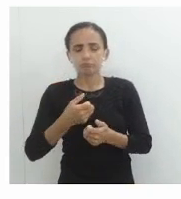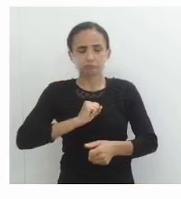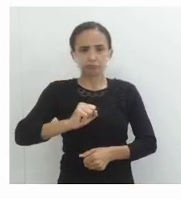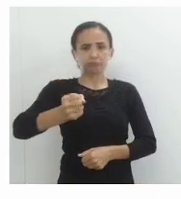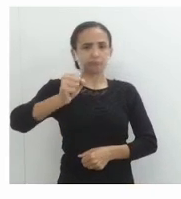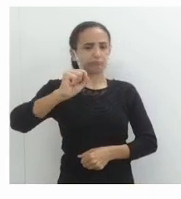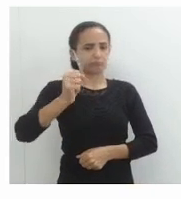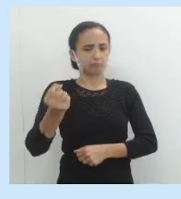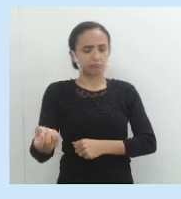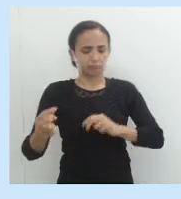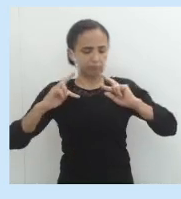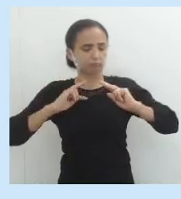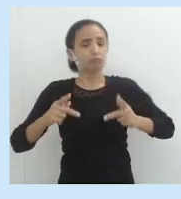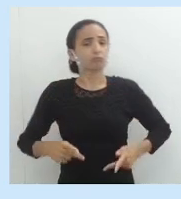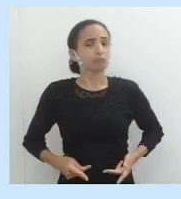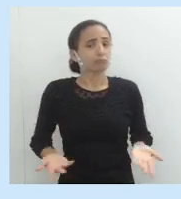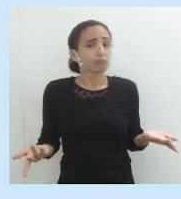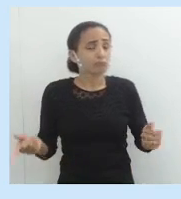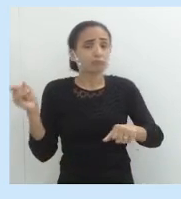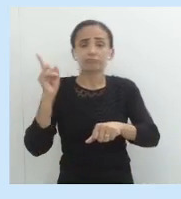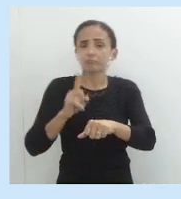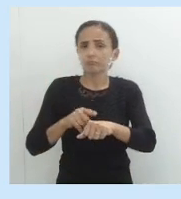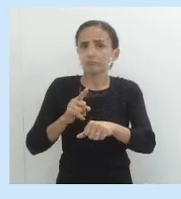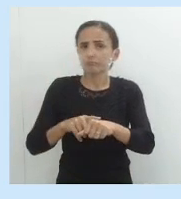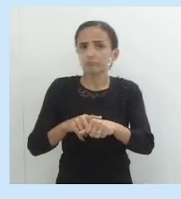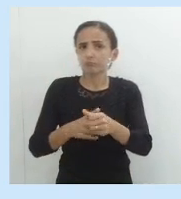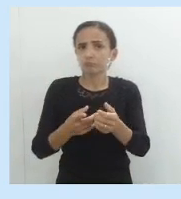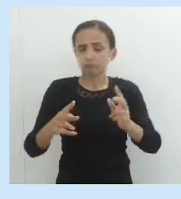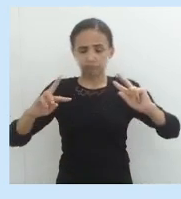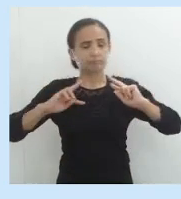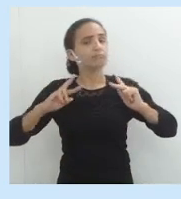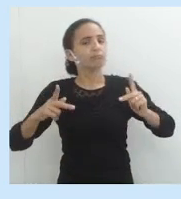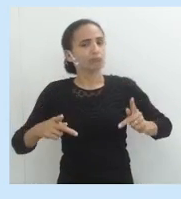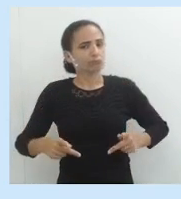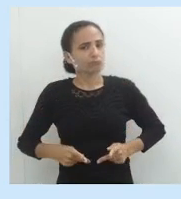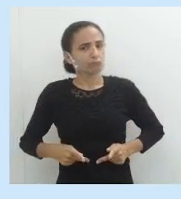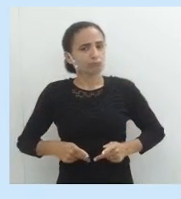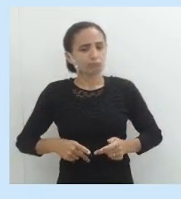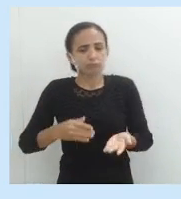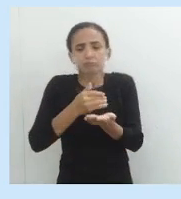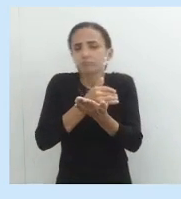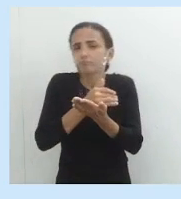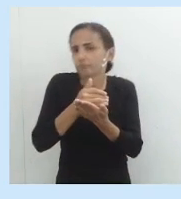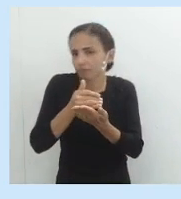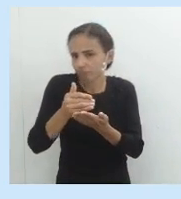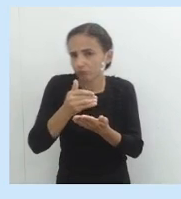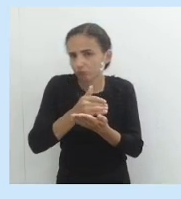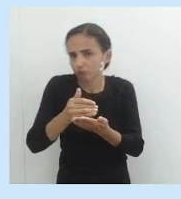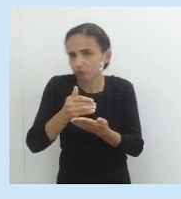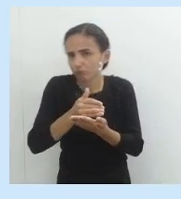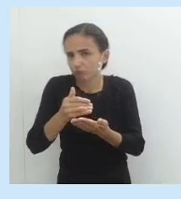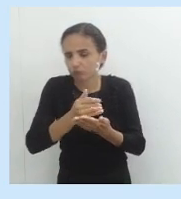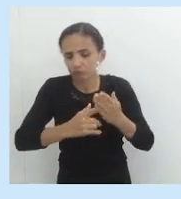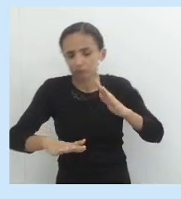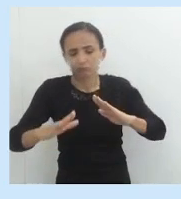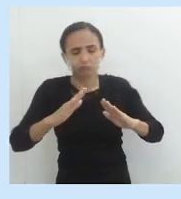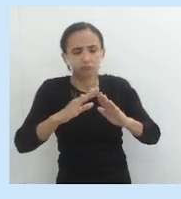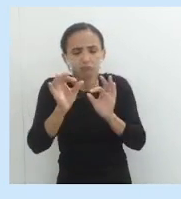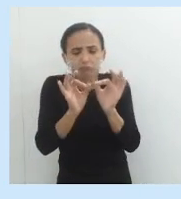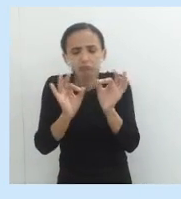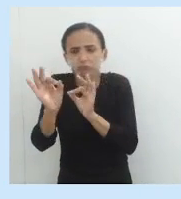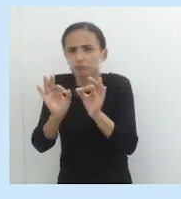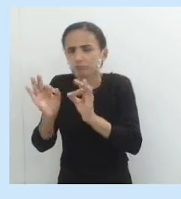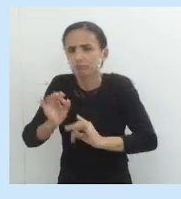né? Então, chegou um momento, né, que quando o homem começou a fixar, né, sua moradia,